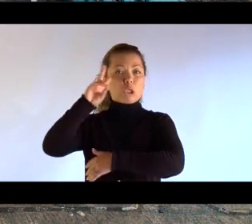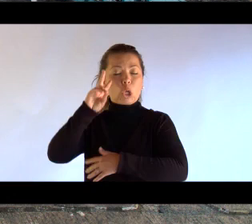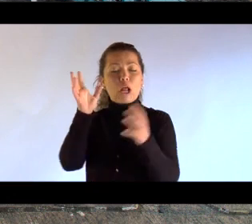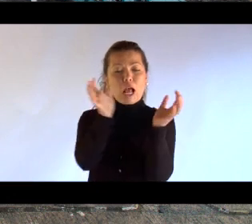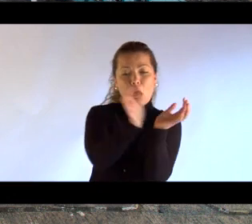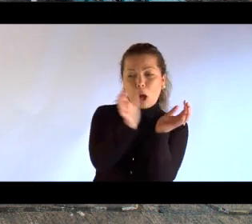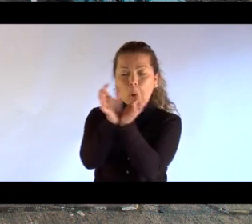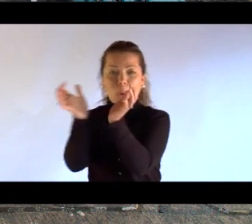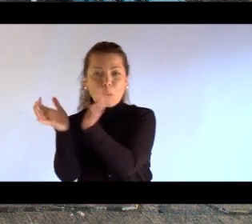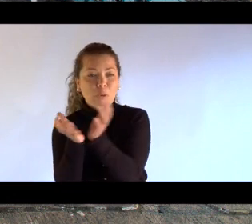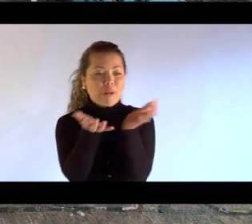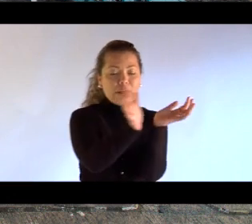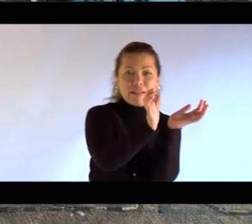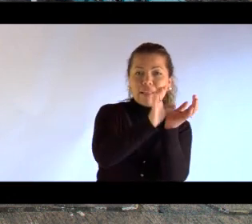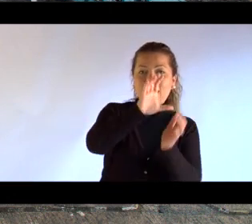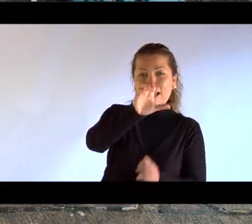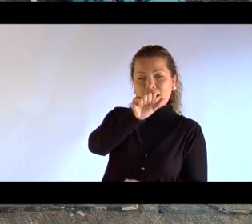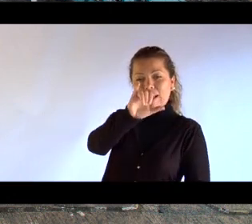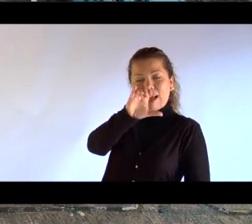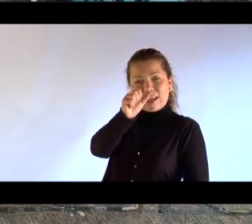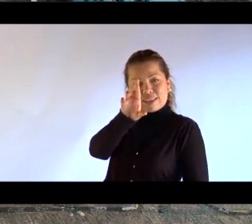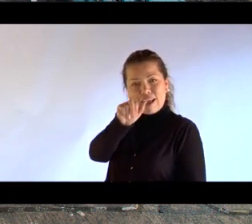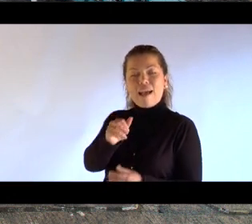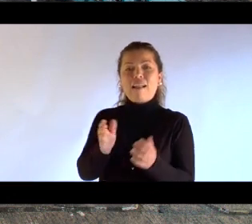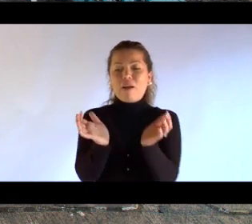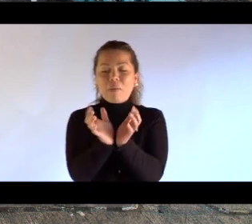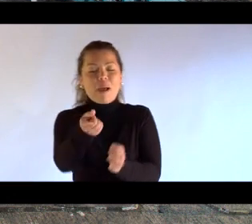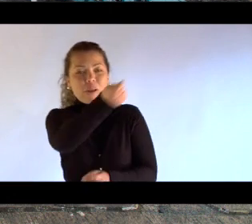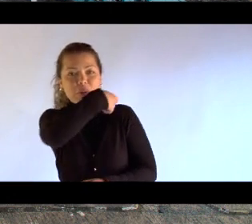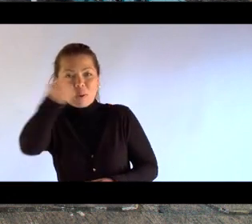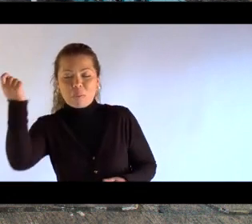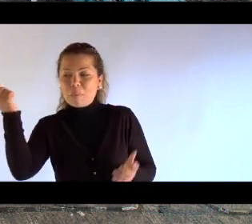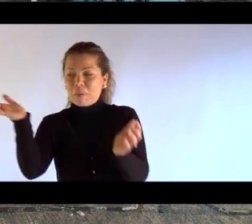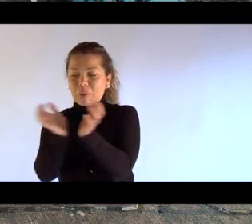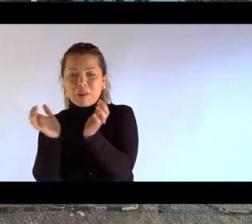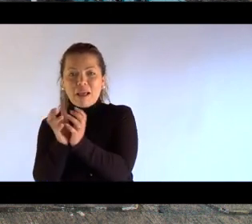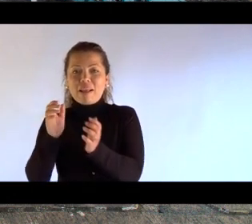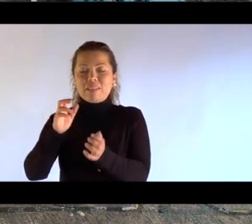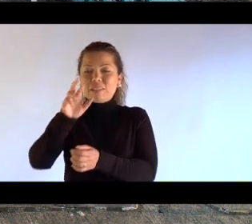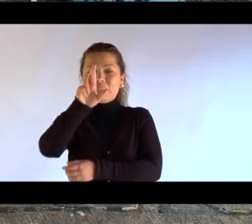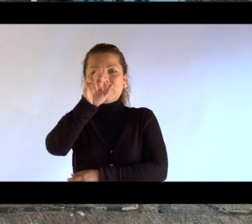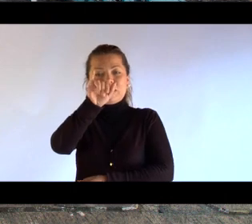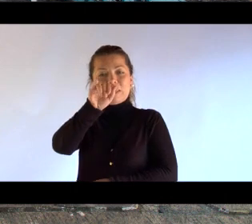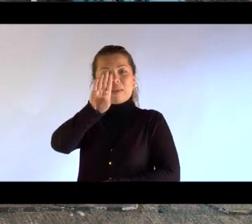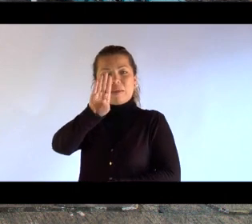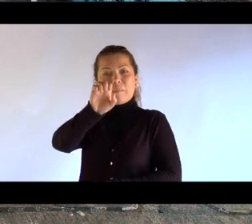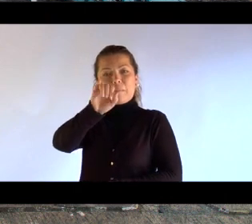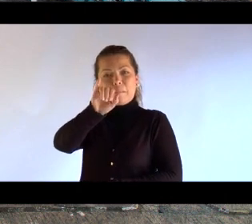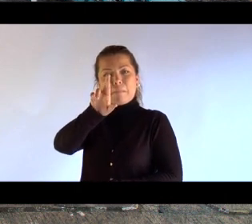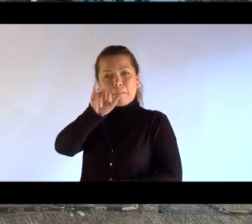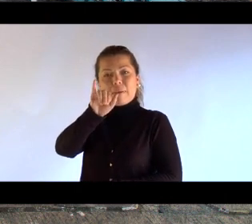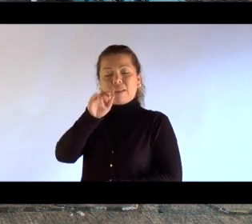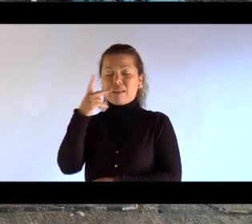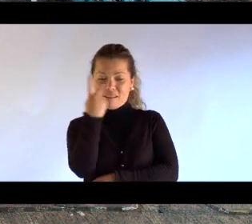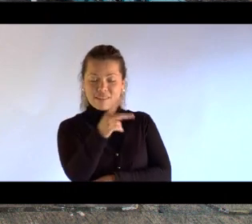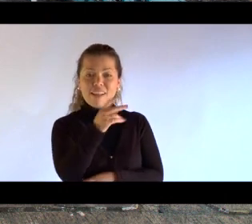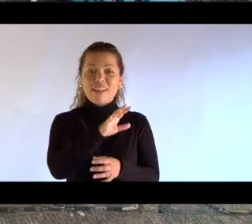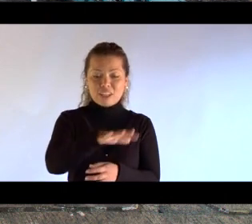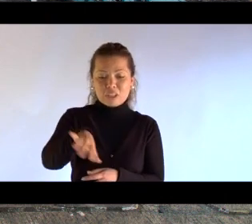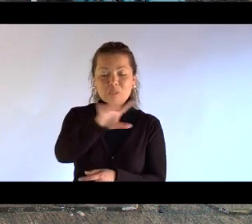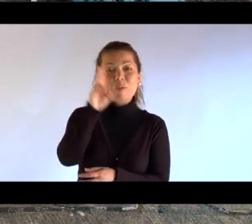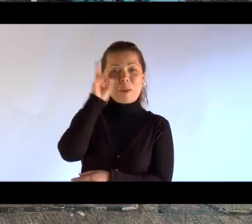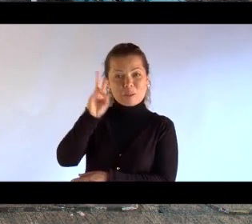do Centro Histórico de Iguape no ano de 2009 buscou incorporar elementos que tangenciariam os processos históricos